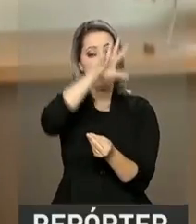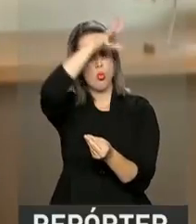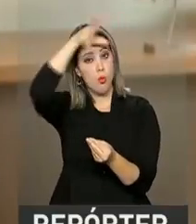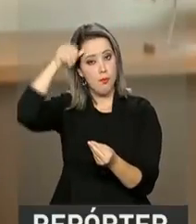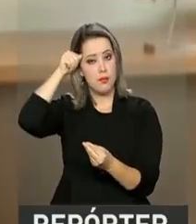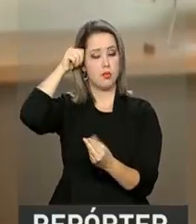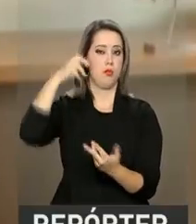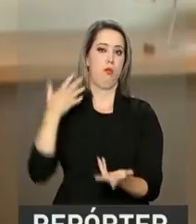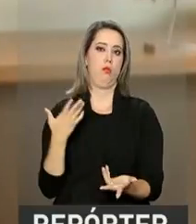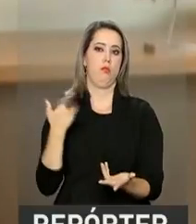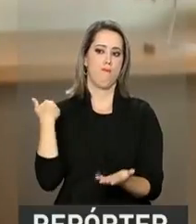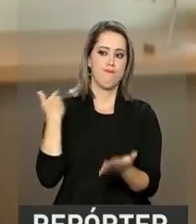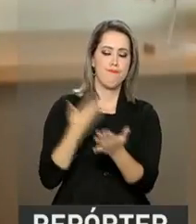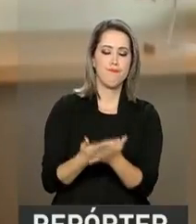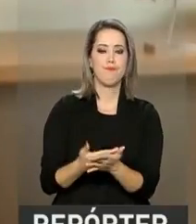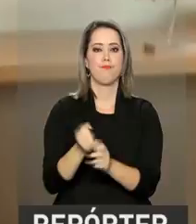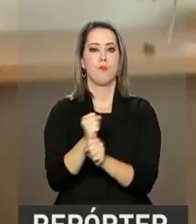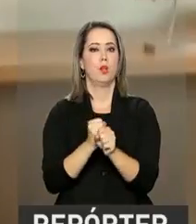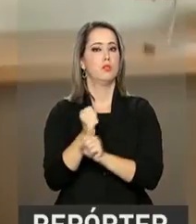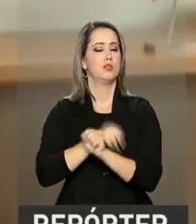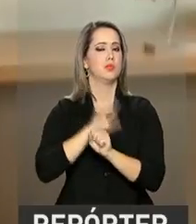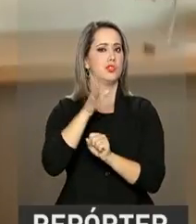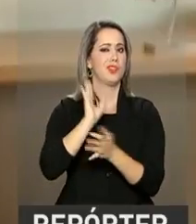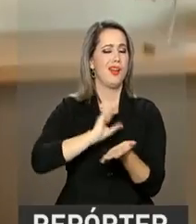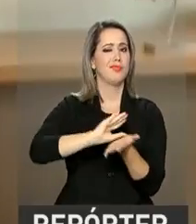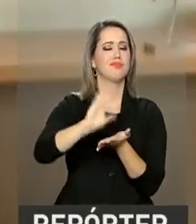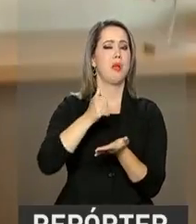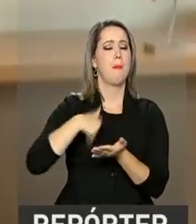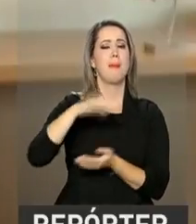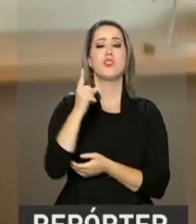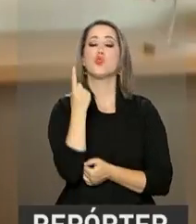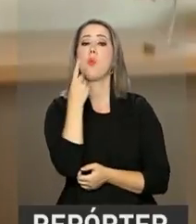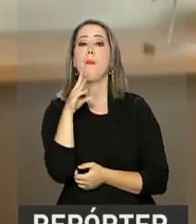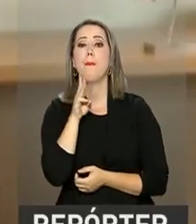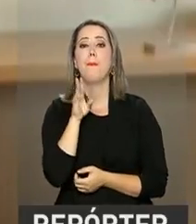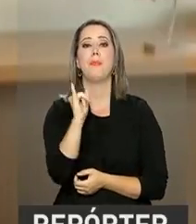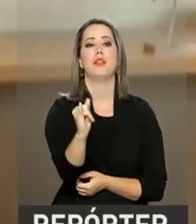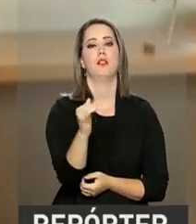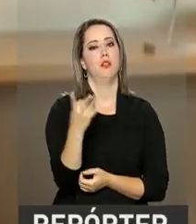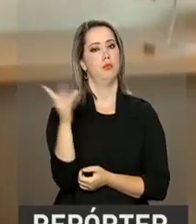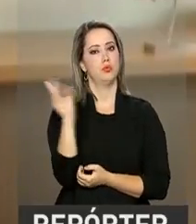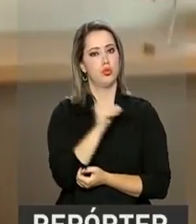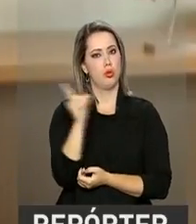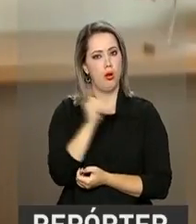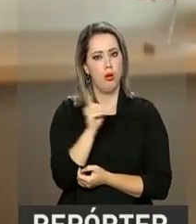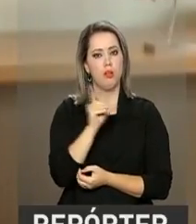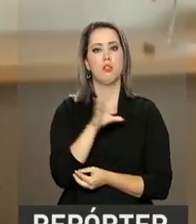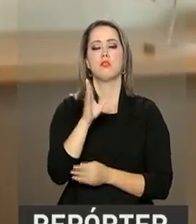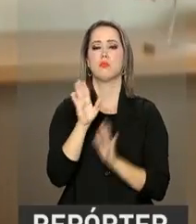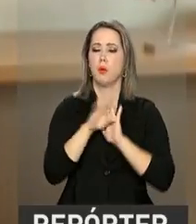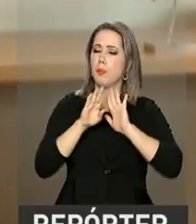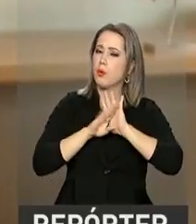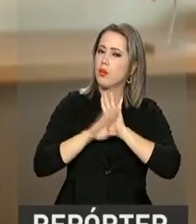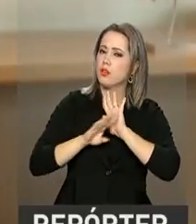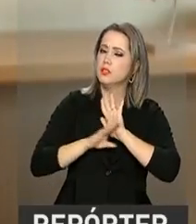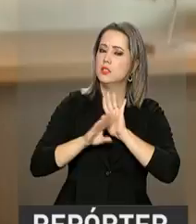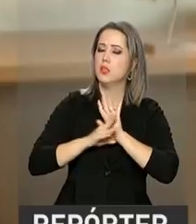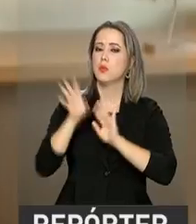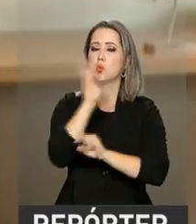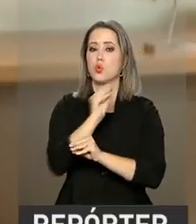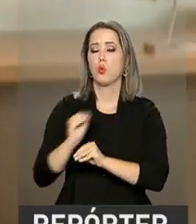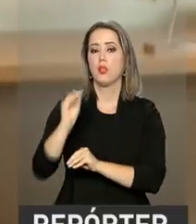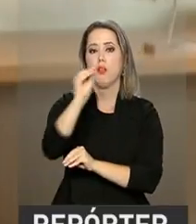últimos anos a noruega já contribuiu com quase 1 bilhão de dólares para programas de conservação